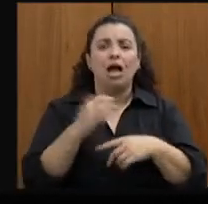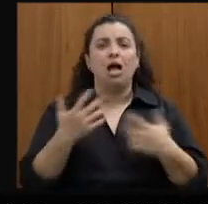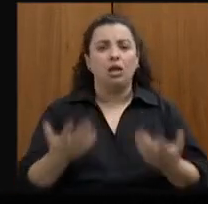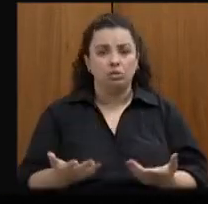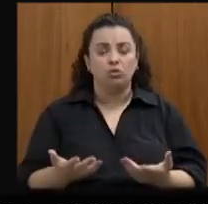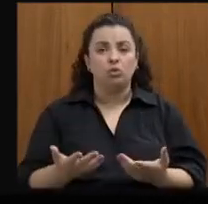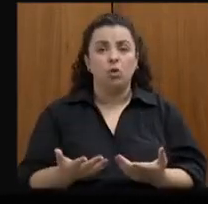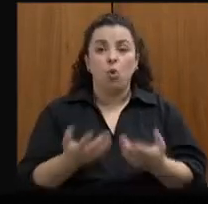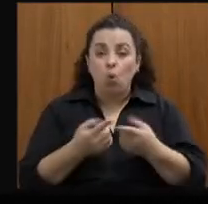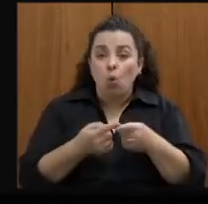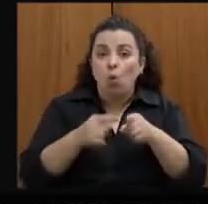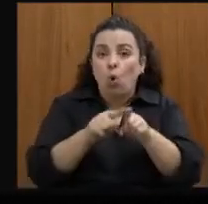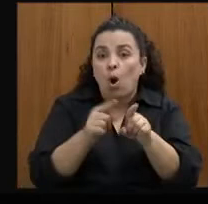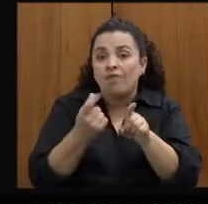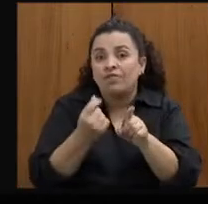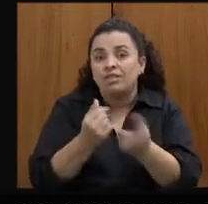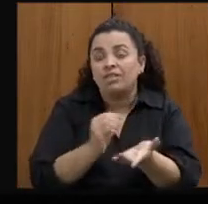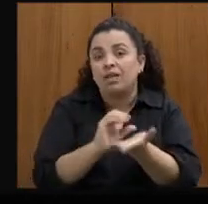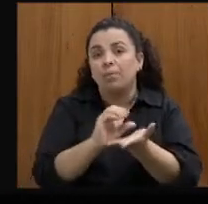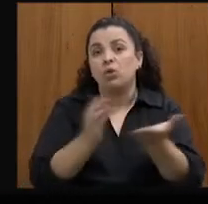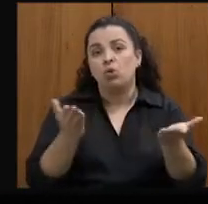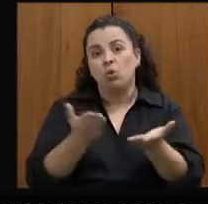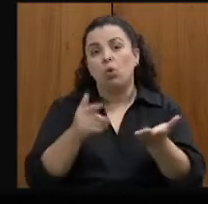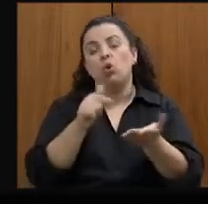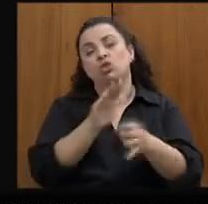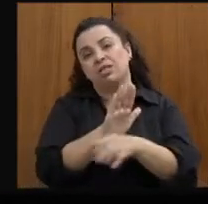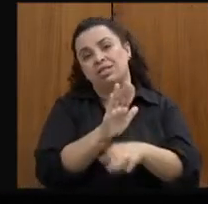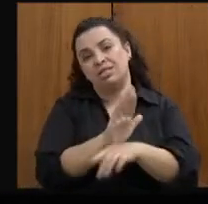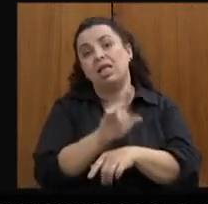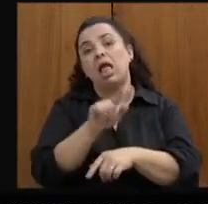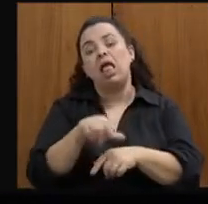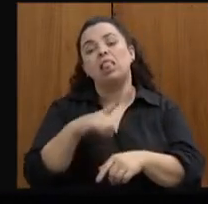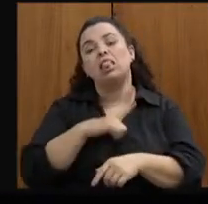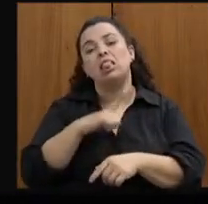cofinanciamento da assistência hoje coloca em primeiro lugar